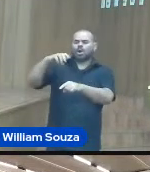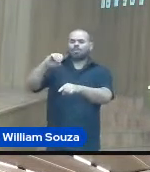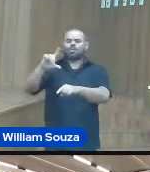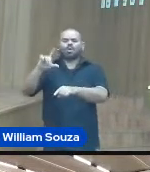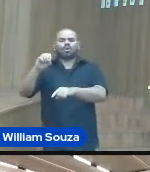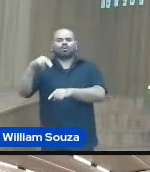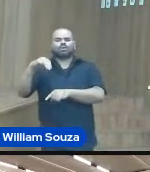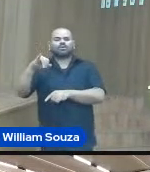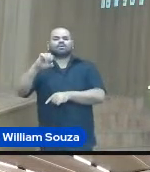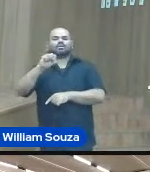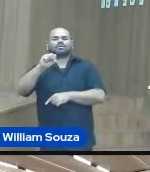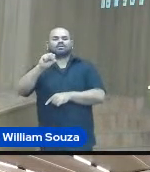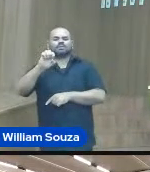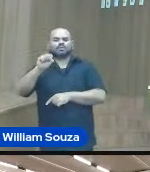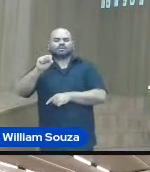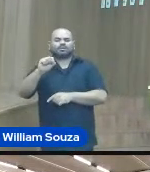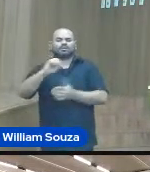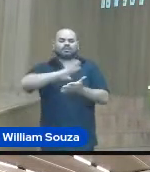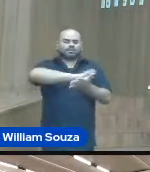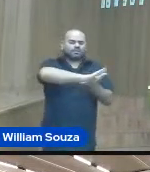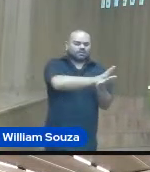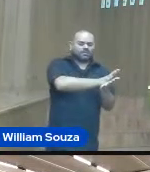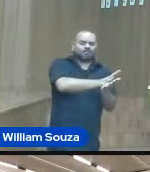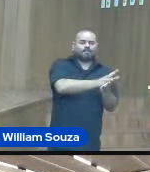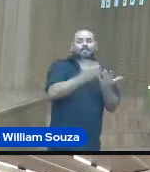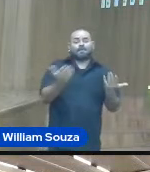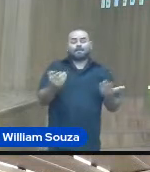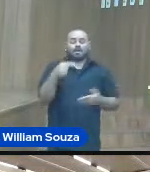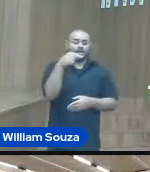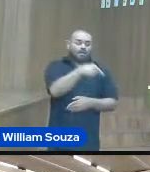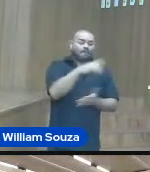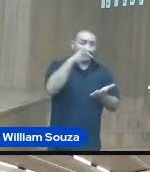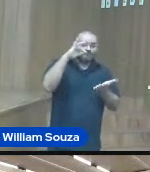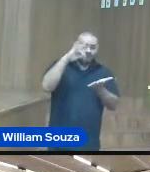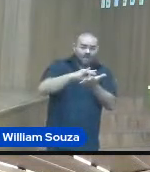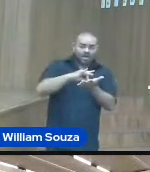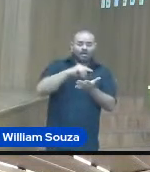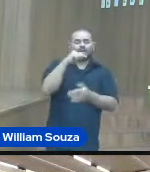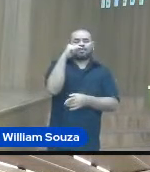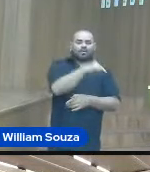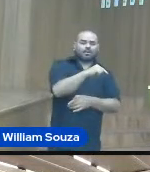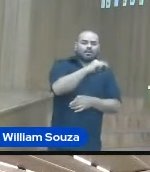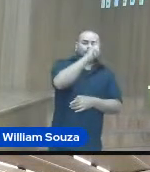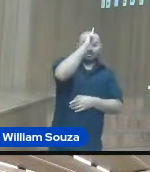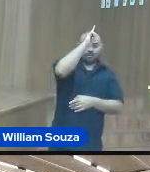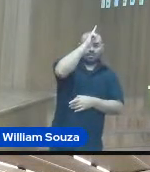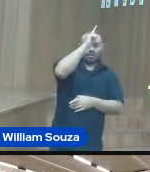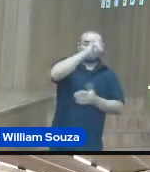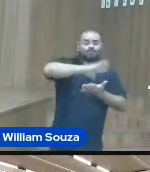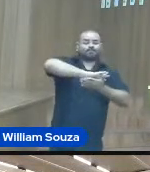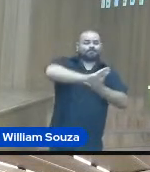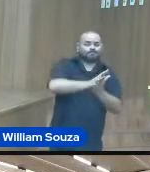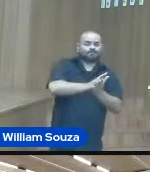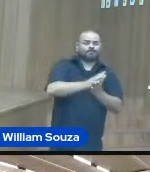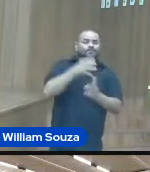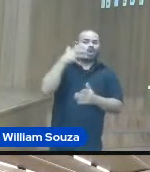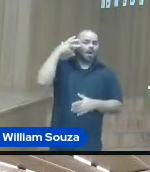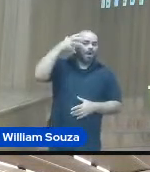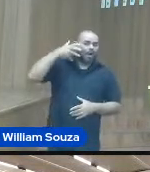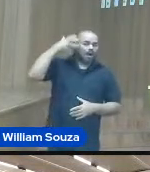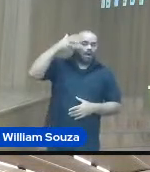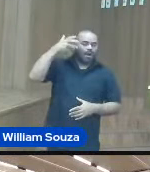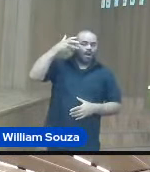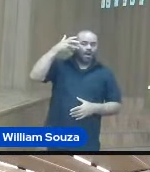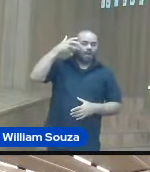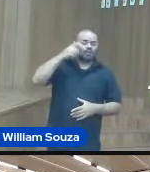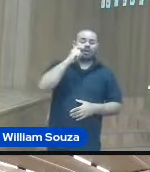alemães que inventaram. Os próprios alemães destruíram a estação de rádio, disseram que foram os